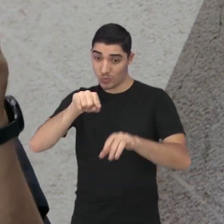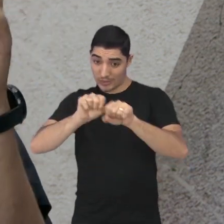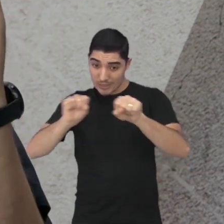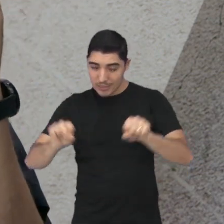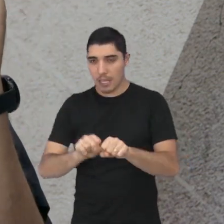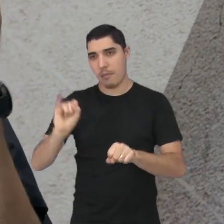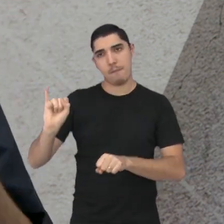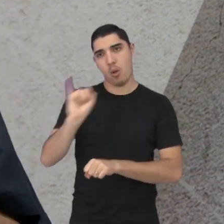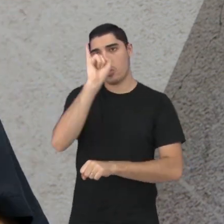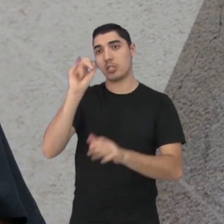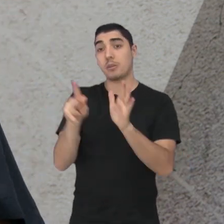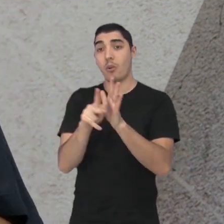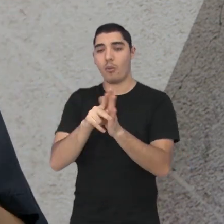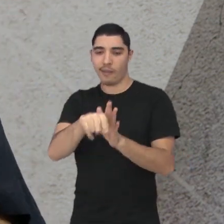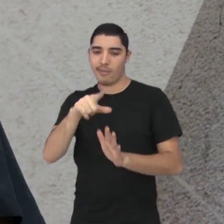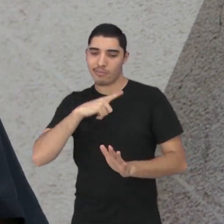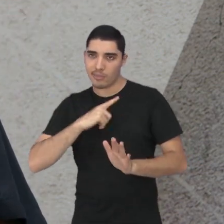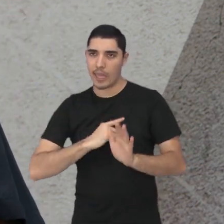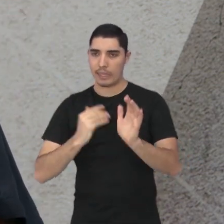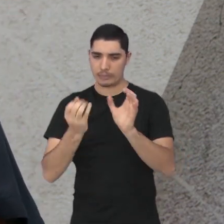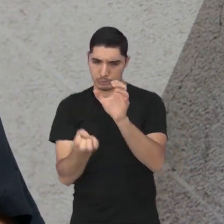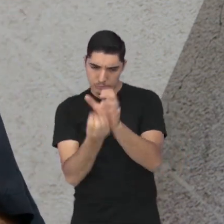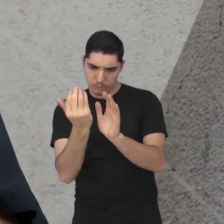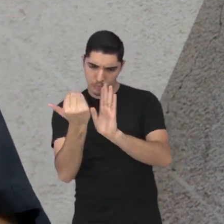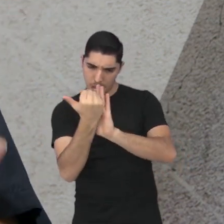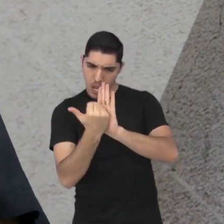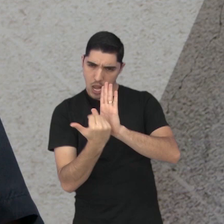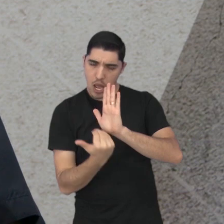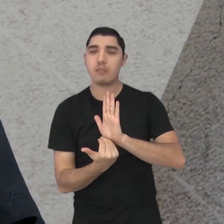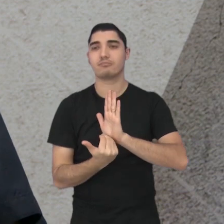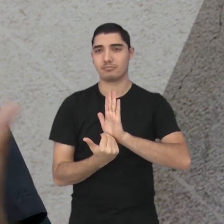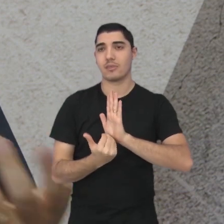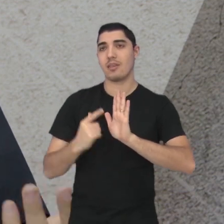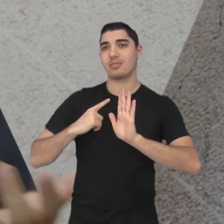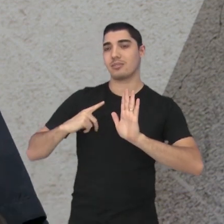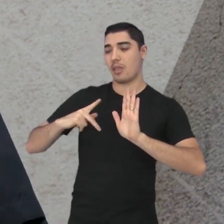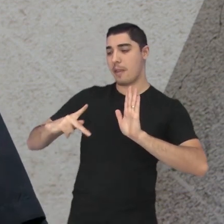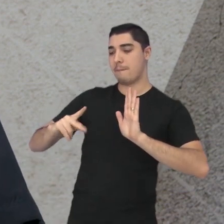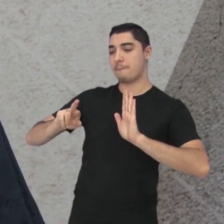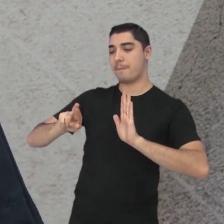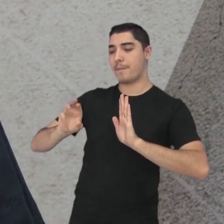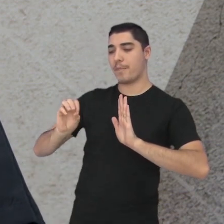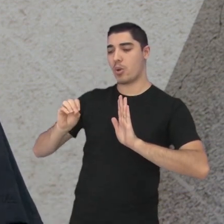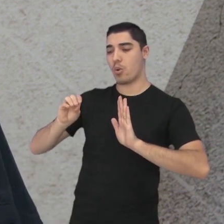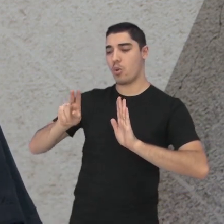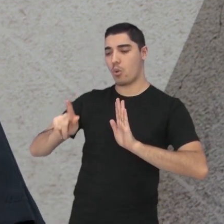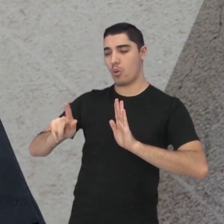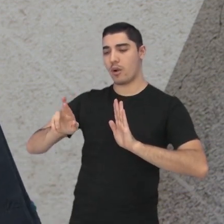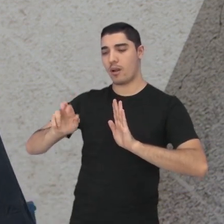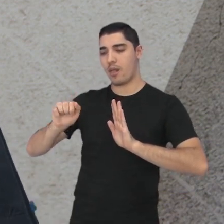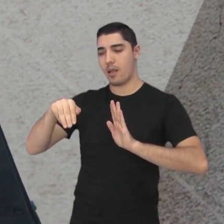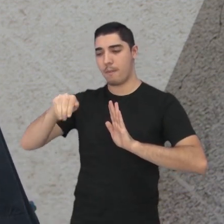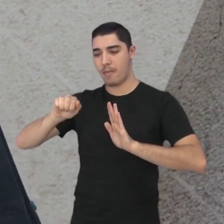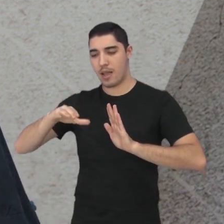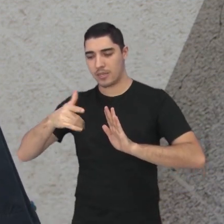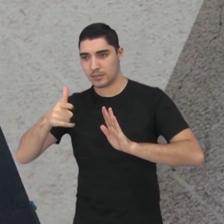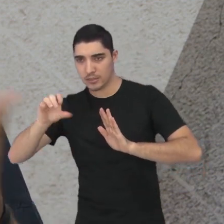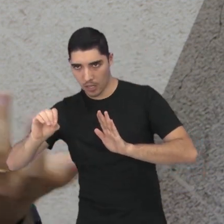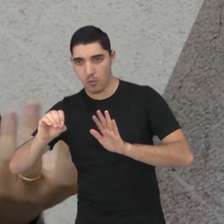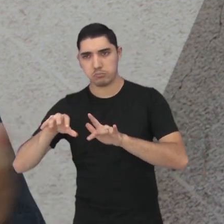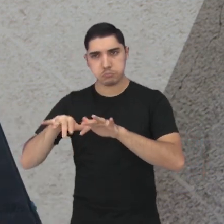de programação por trás, criando aquela interação, gerando a interatividade que o jogador tanto espera do